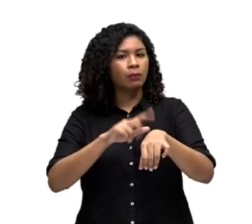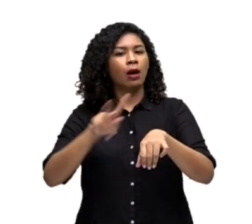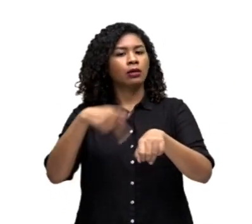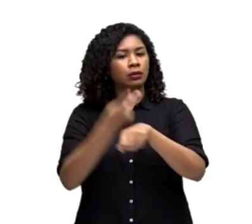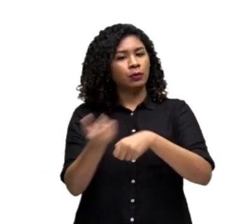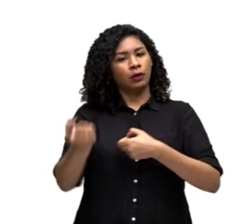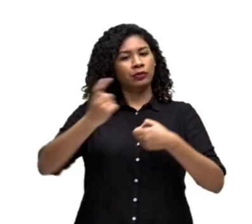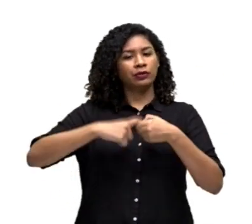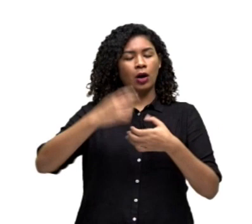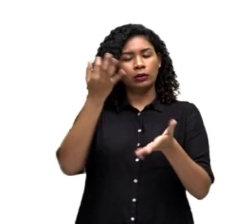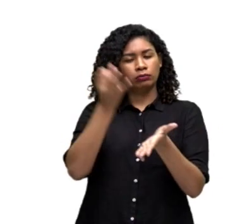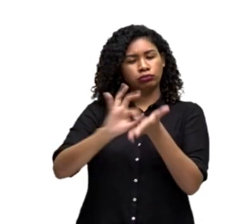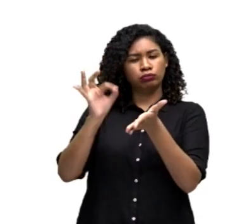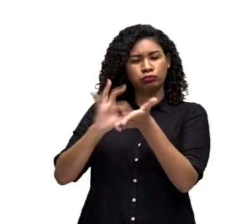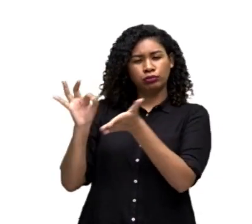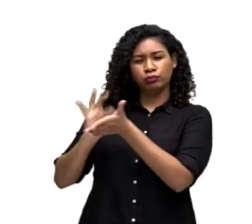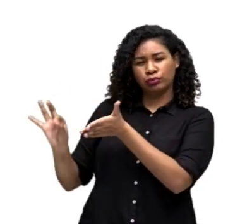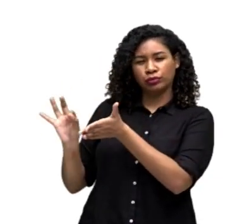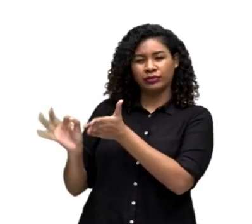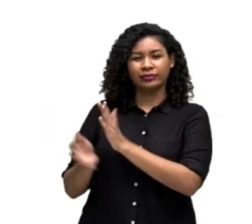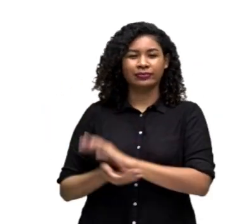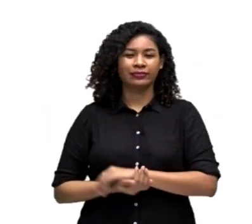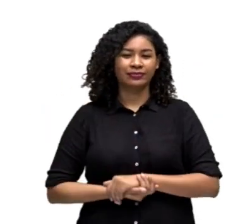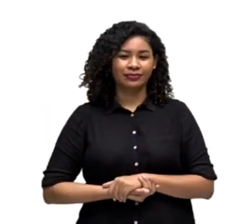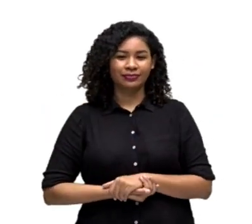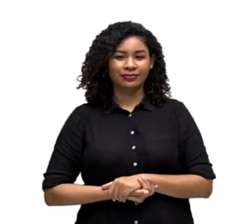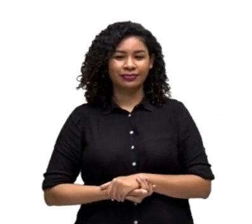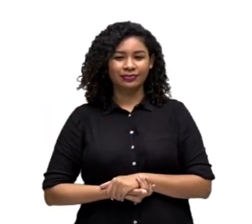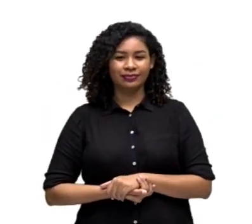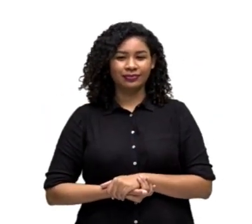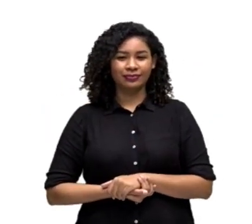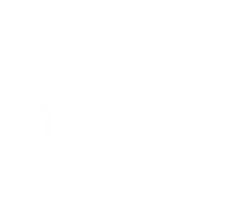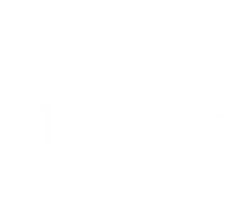verificarmos a correção da nossa DLI.